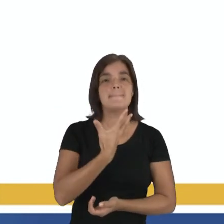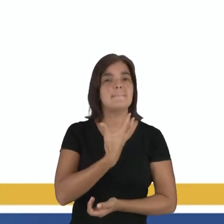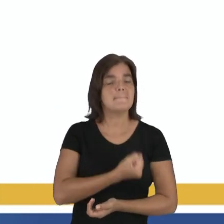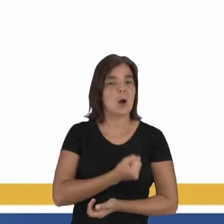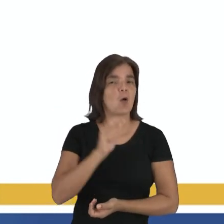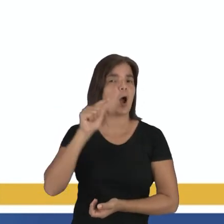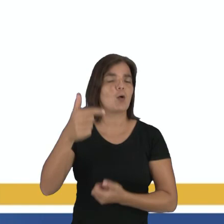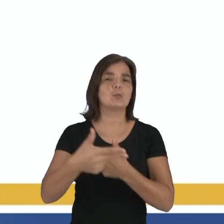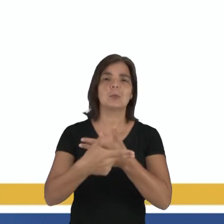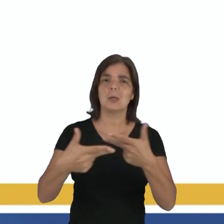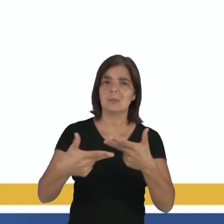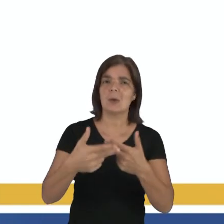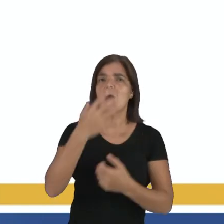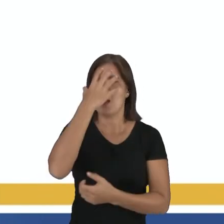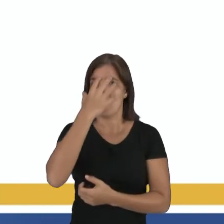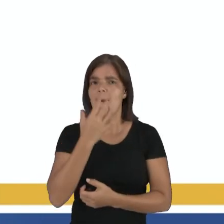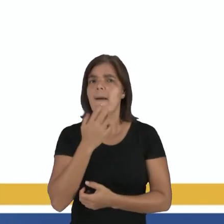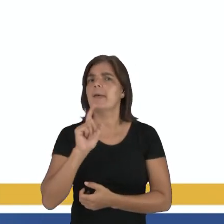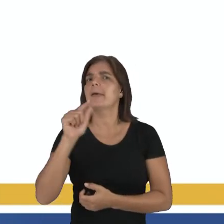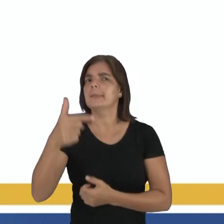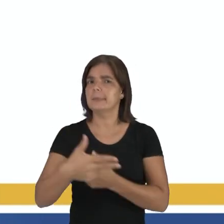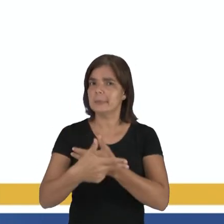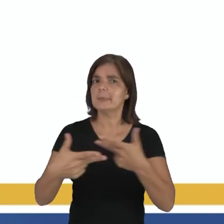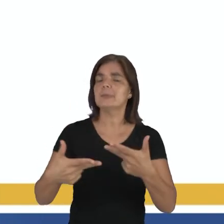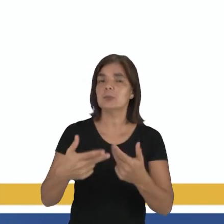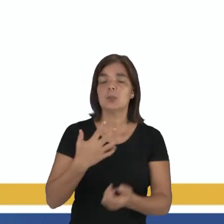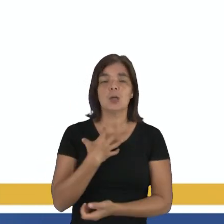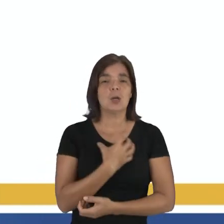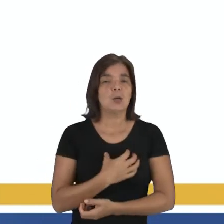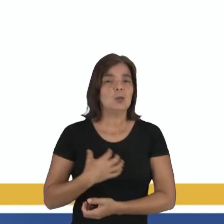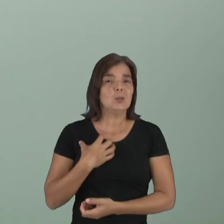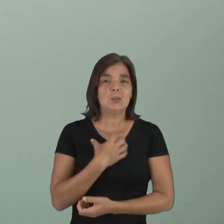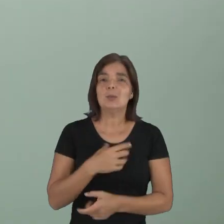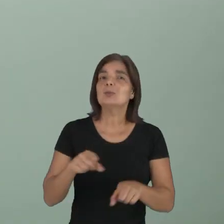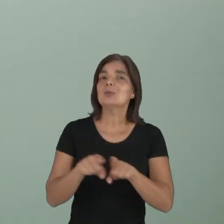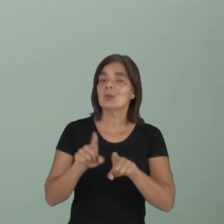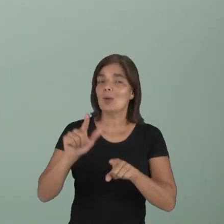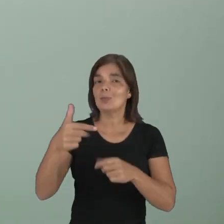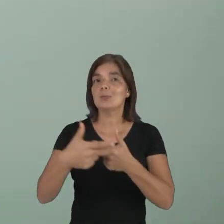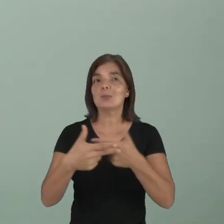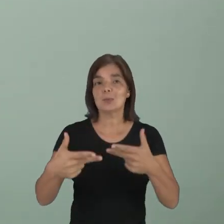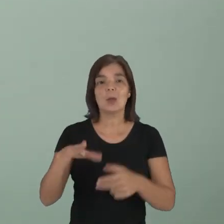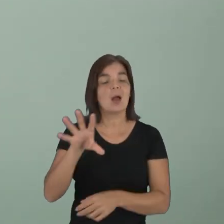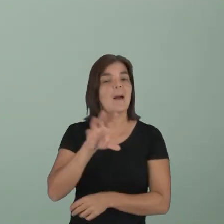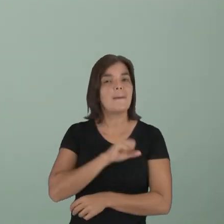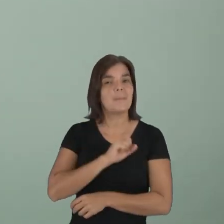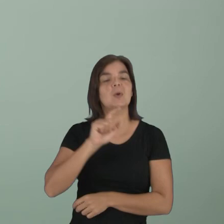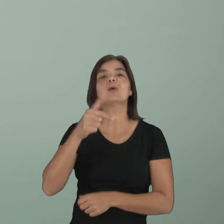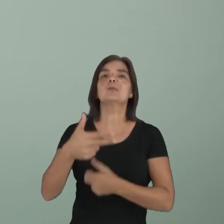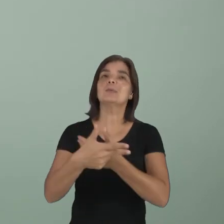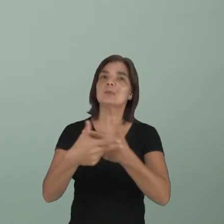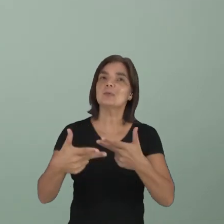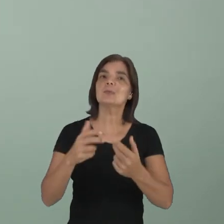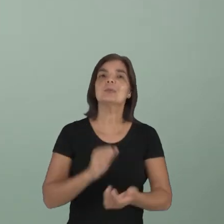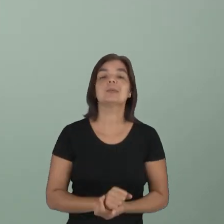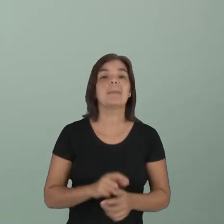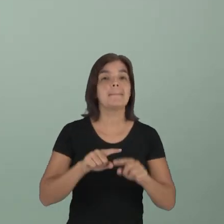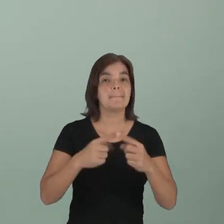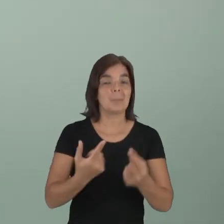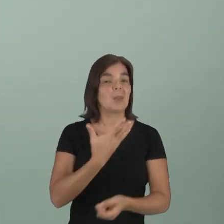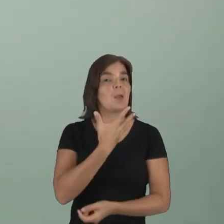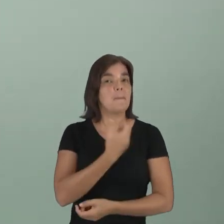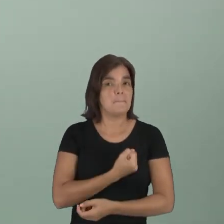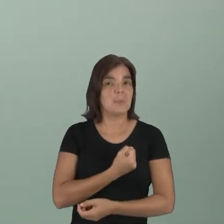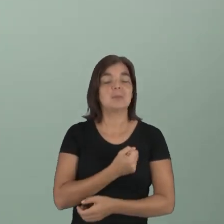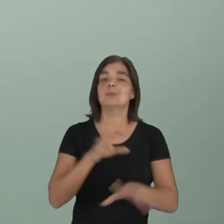mágoa a outras coisas, raiva a outras coisas, angústia a outras coisas, amor a outras coisas. Mágoa